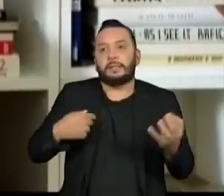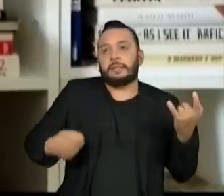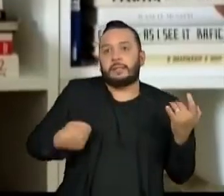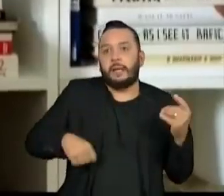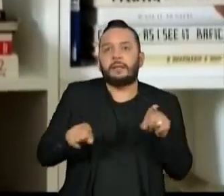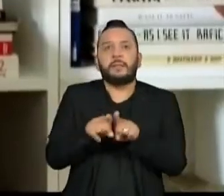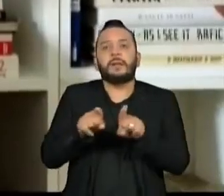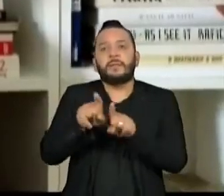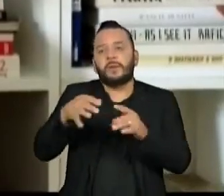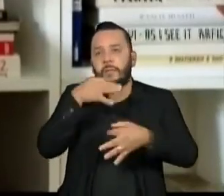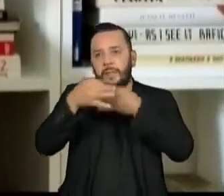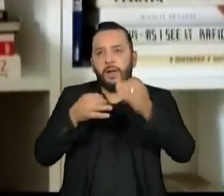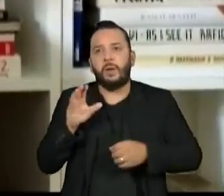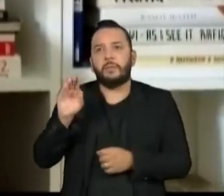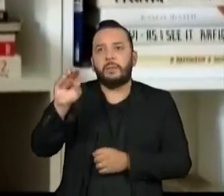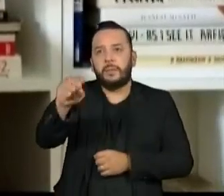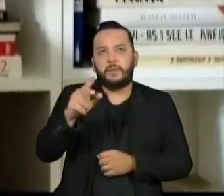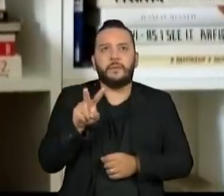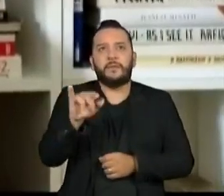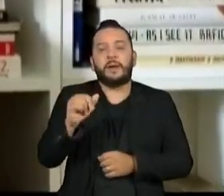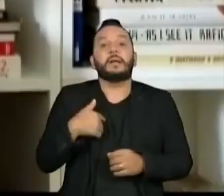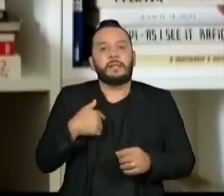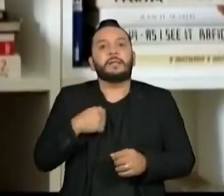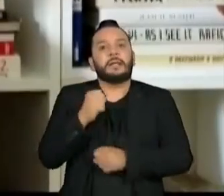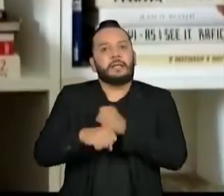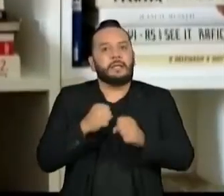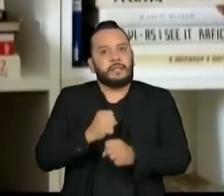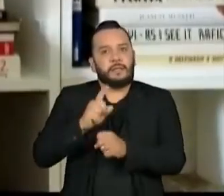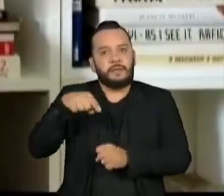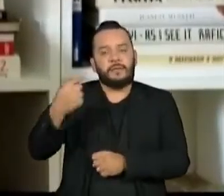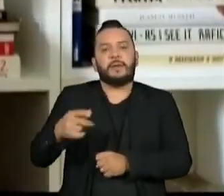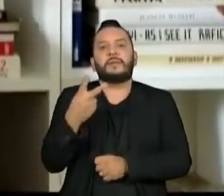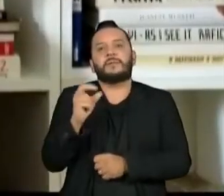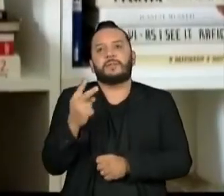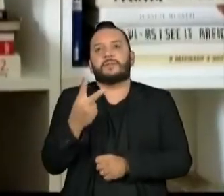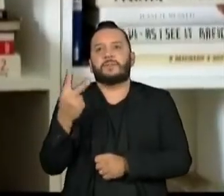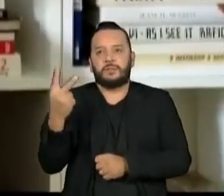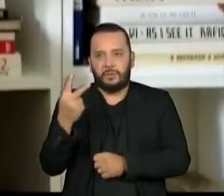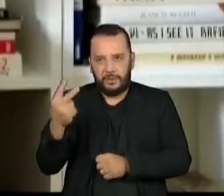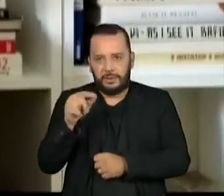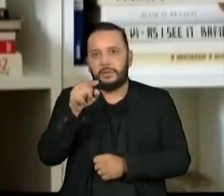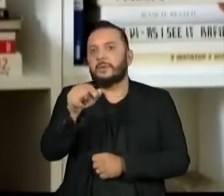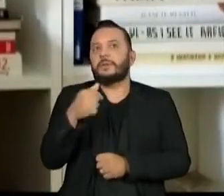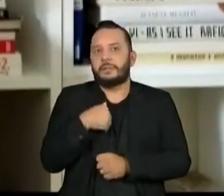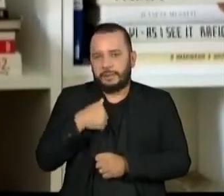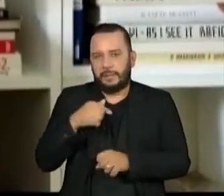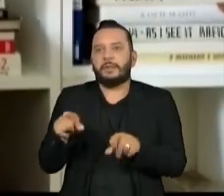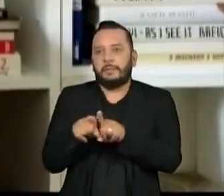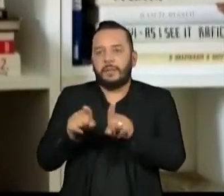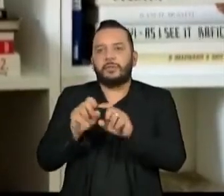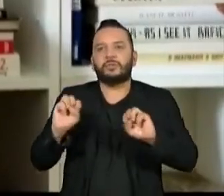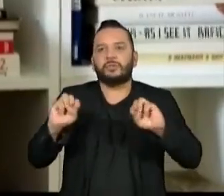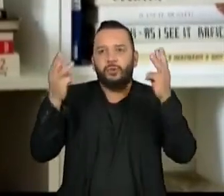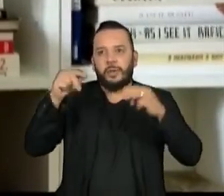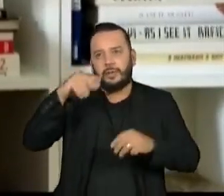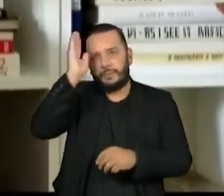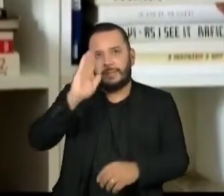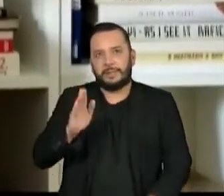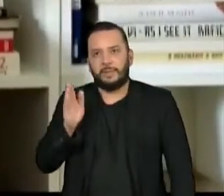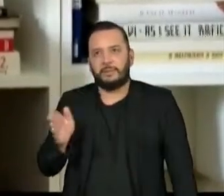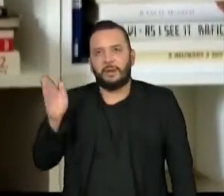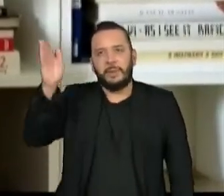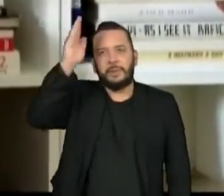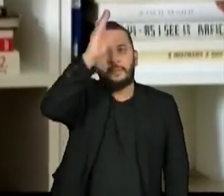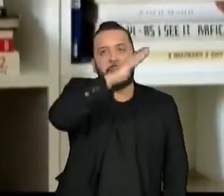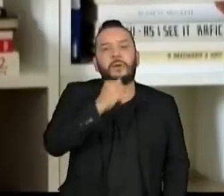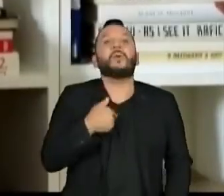proferir. Ano que vem, 2022, 50 anos depois que você voltou do exílio, você vai fazer uma extensa turnê de shows pelo Brasil. Como